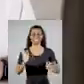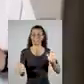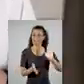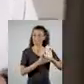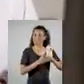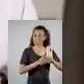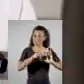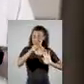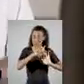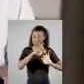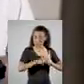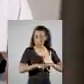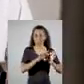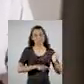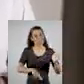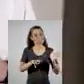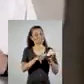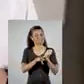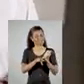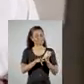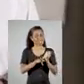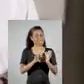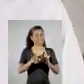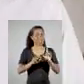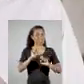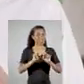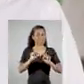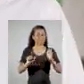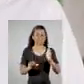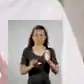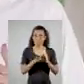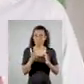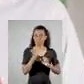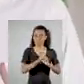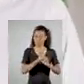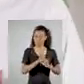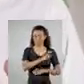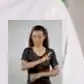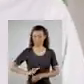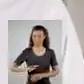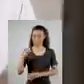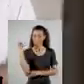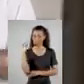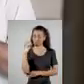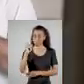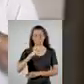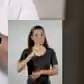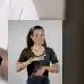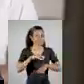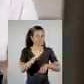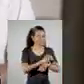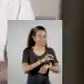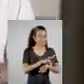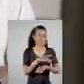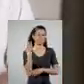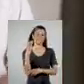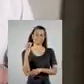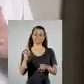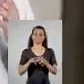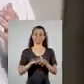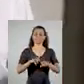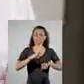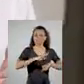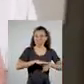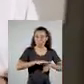A proposta do nosso plano emergencial de recuperação é de que já no primeiro ano de governo, Porto Alegre tenha mais vagas nas